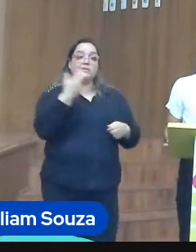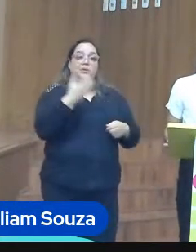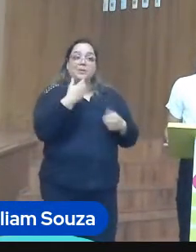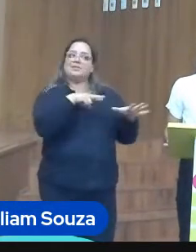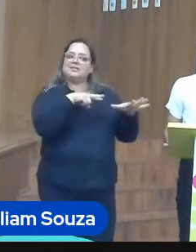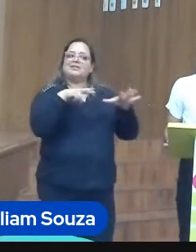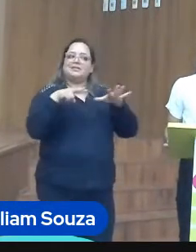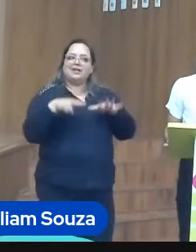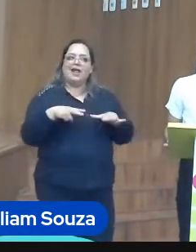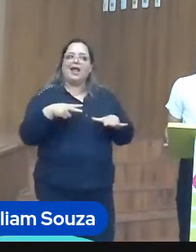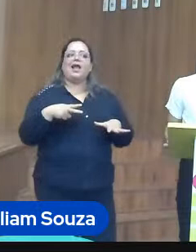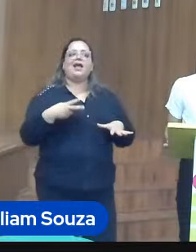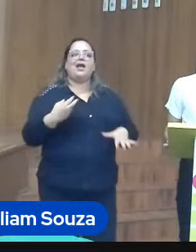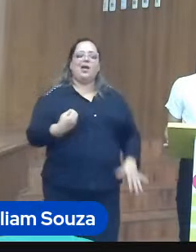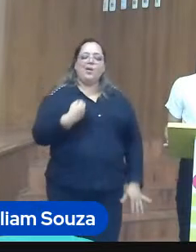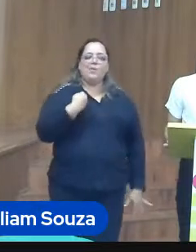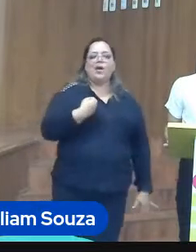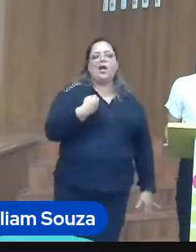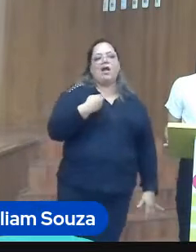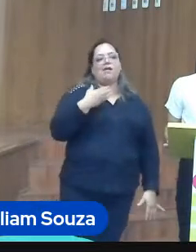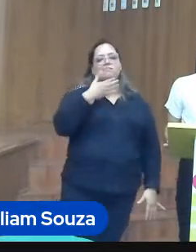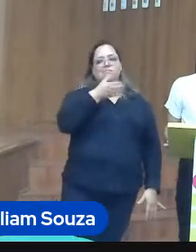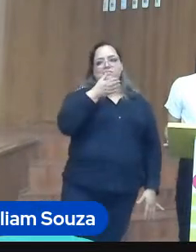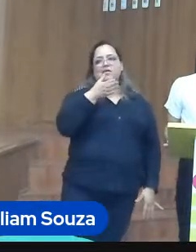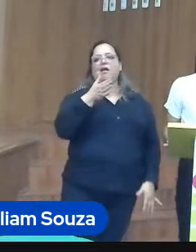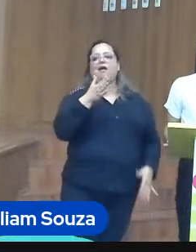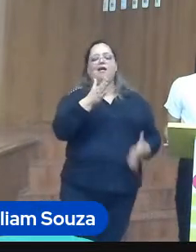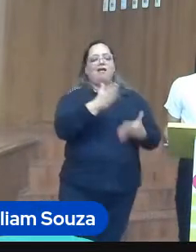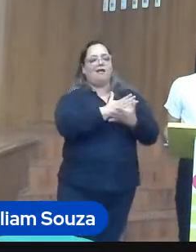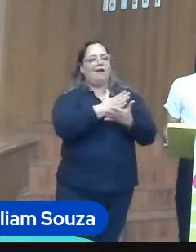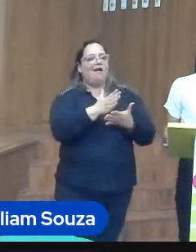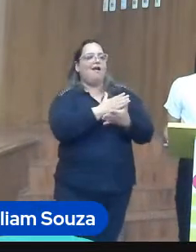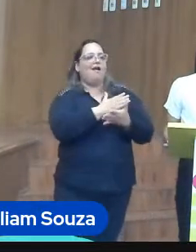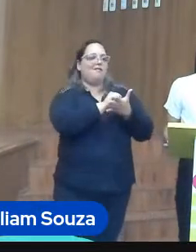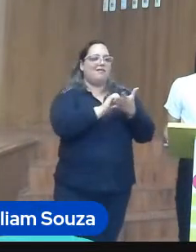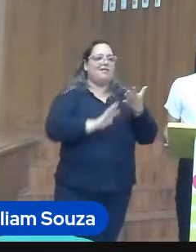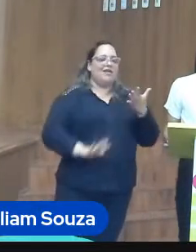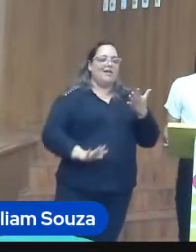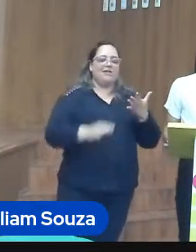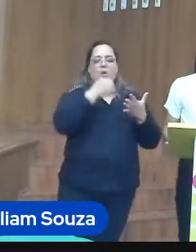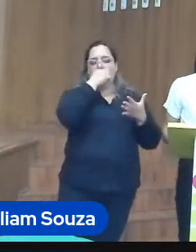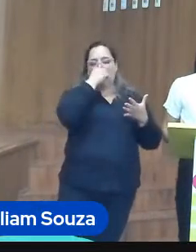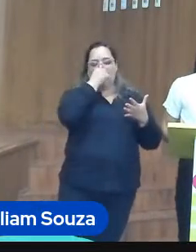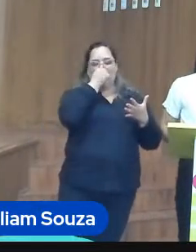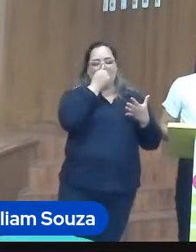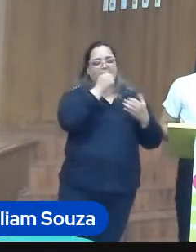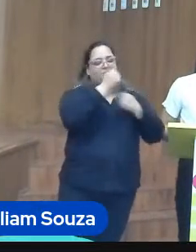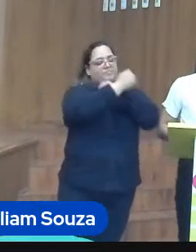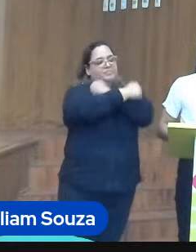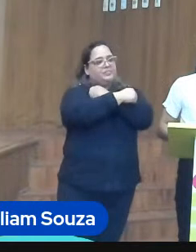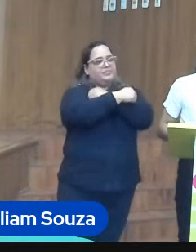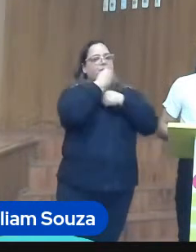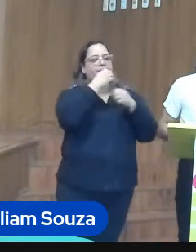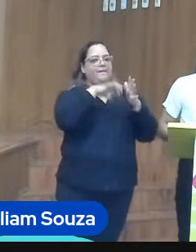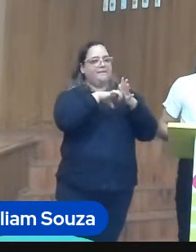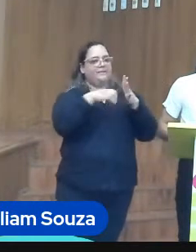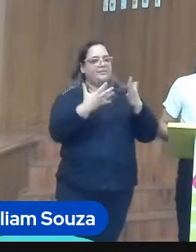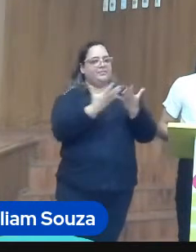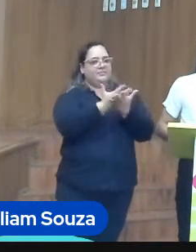aí presentes, participando de algumas atividades. Um forte abraço e desejo um excelente evento a todos. Muito